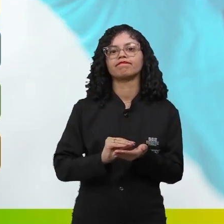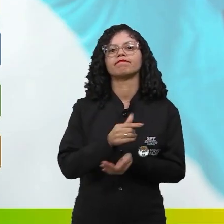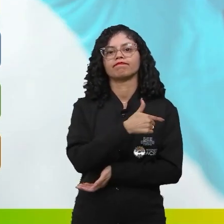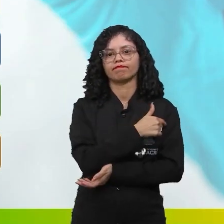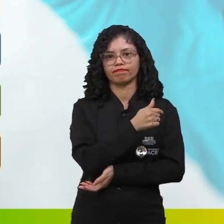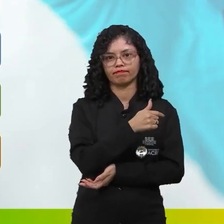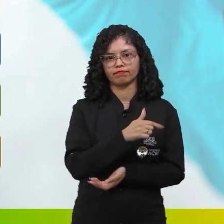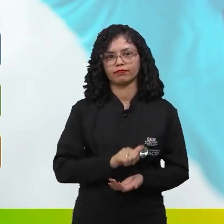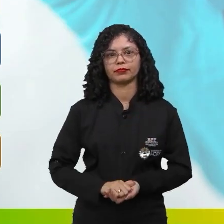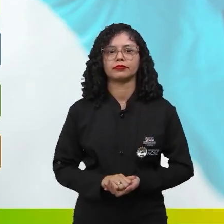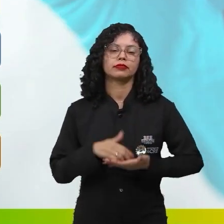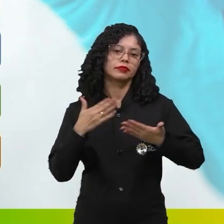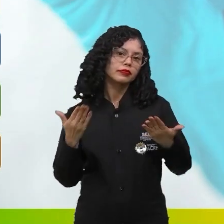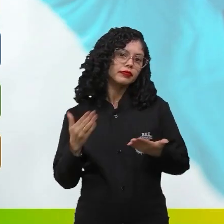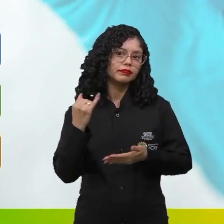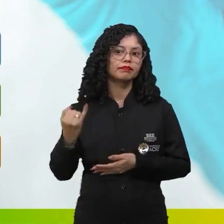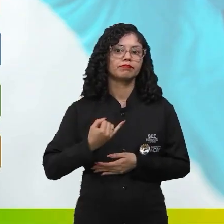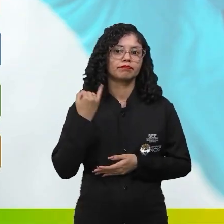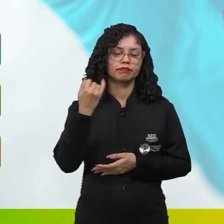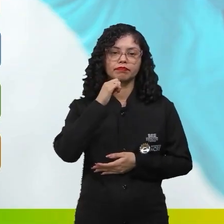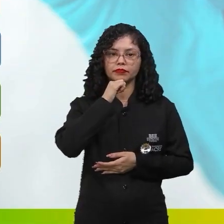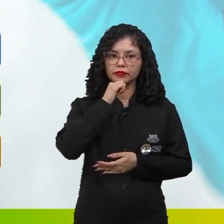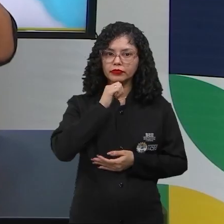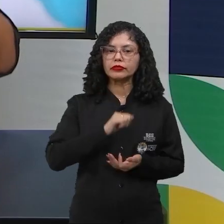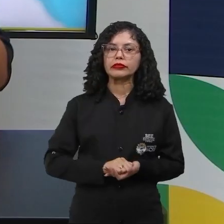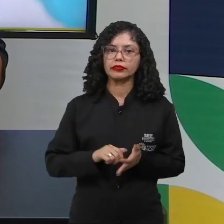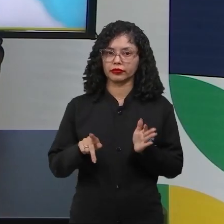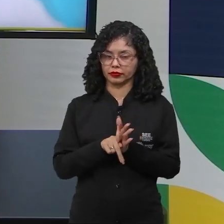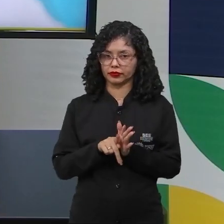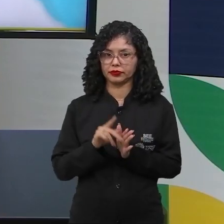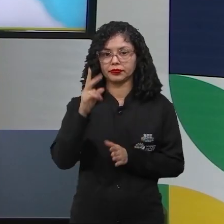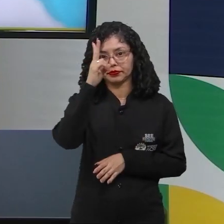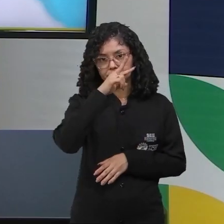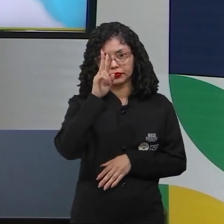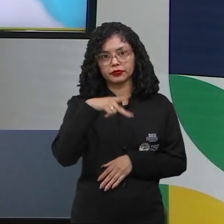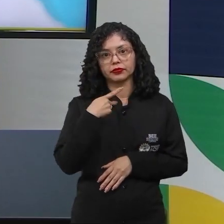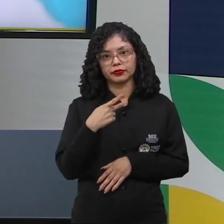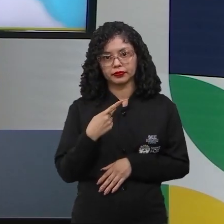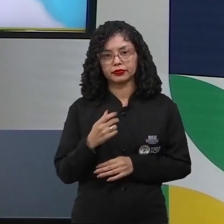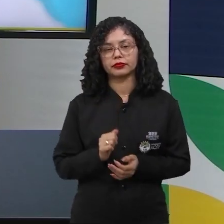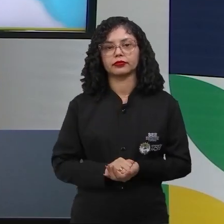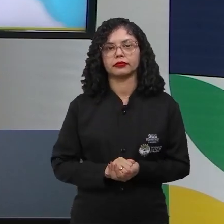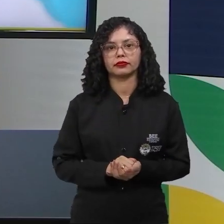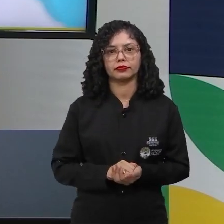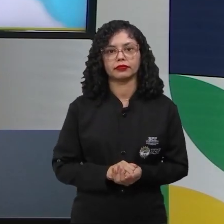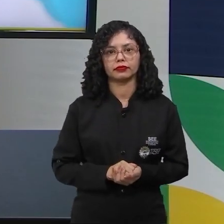Cobertura vacinal. Olha a importância de ter uma cobertura vacinal. Lembra lá da